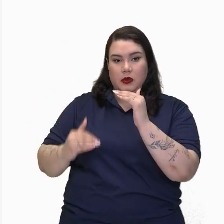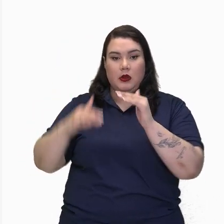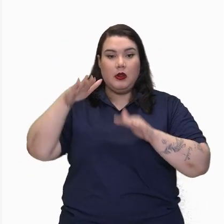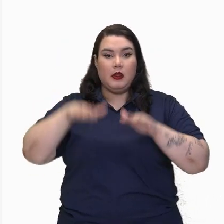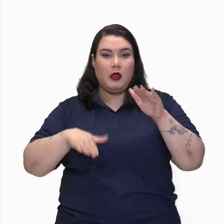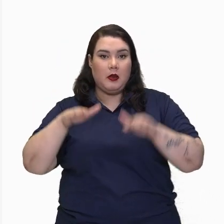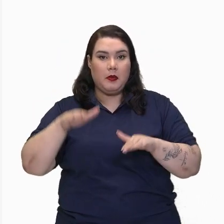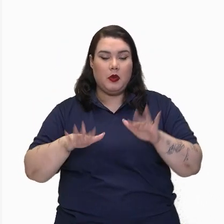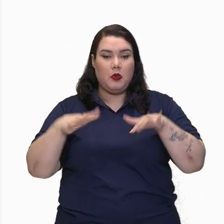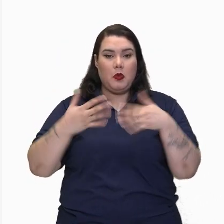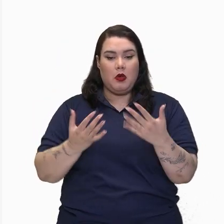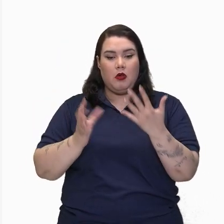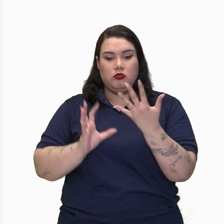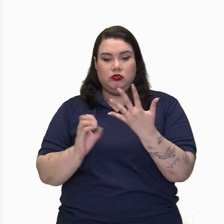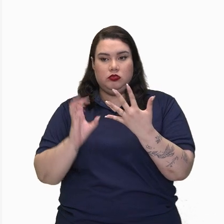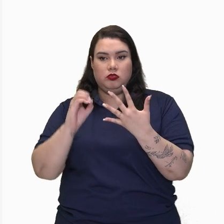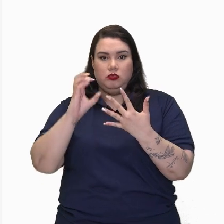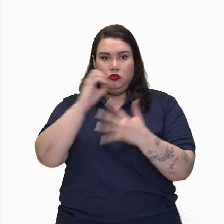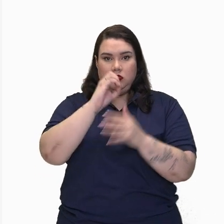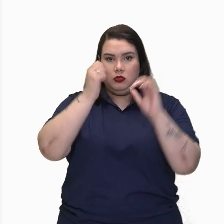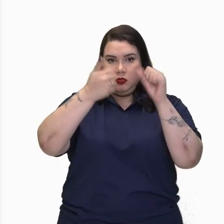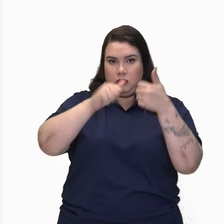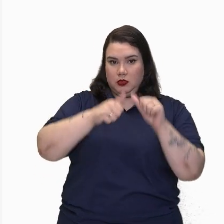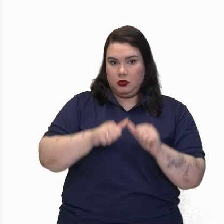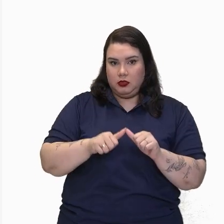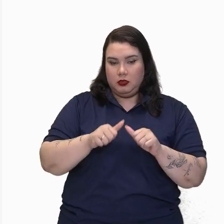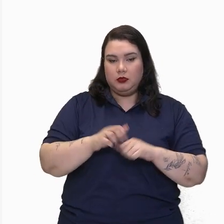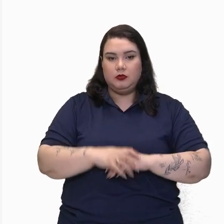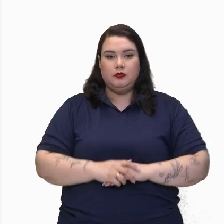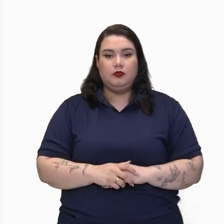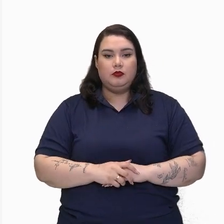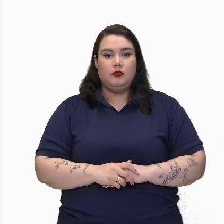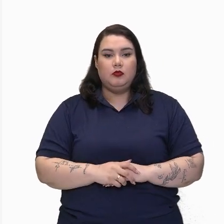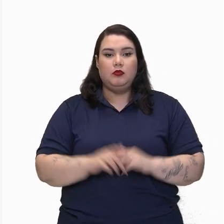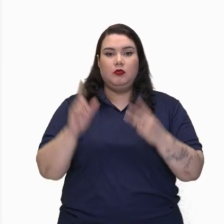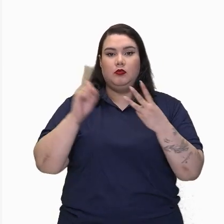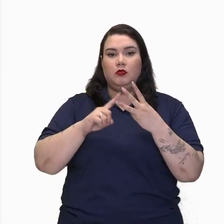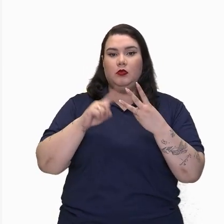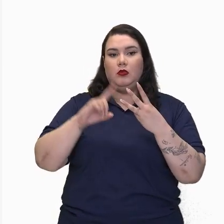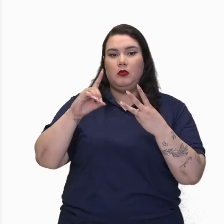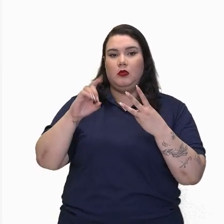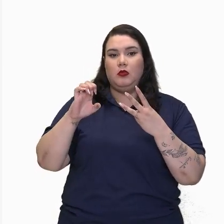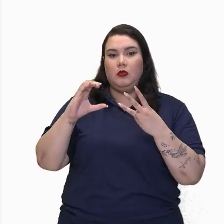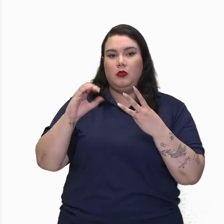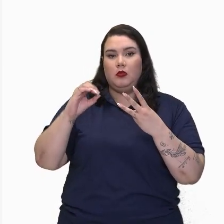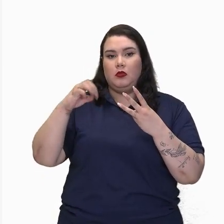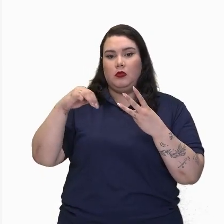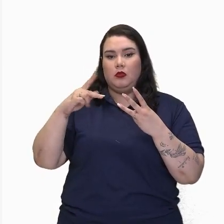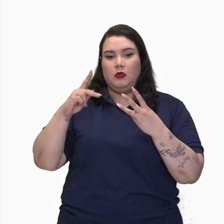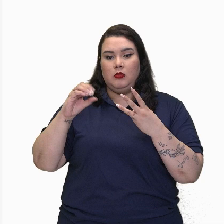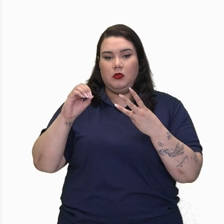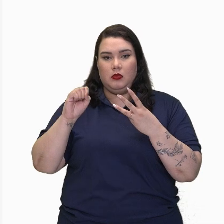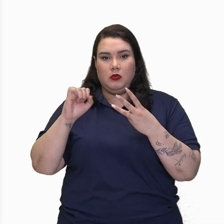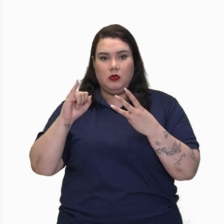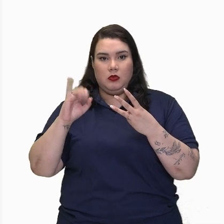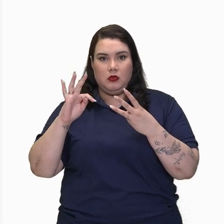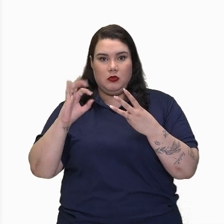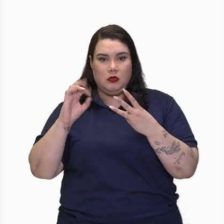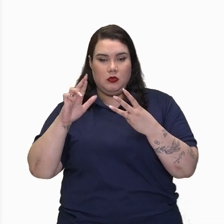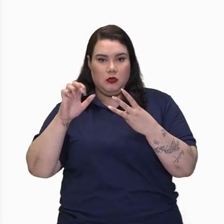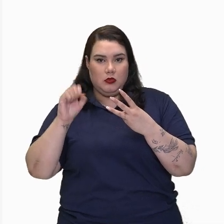ali da cadeia alimentar que eu estou analisando. E os decompositores, vamos observar, são